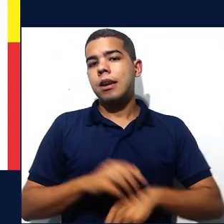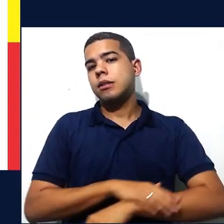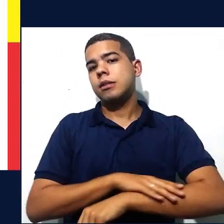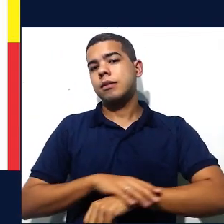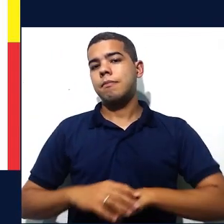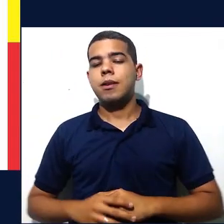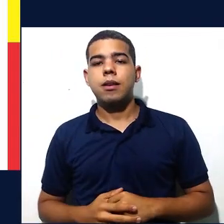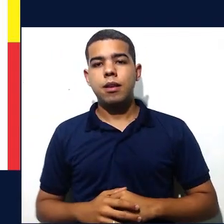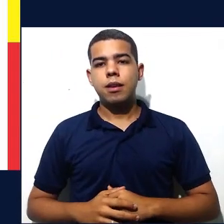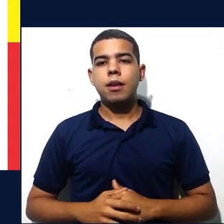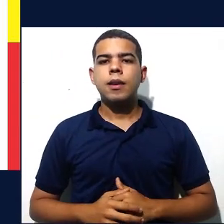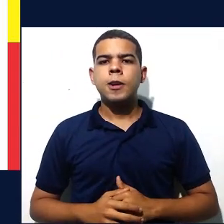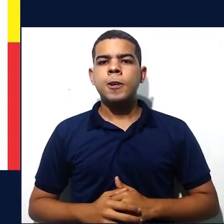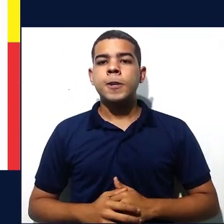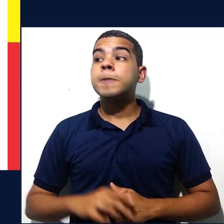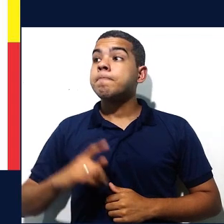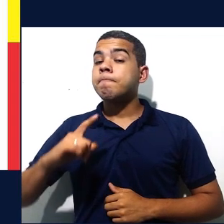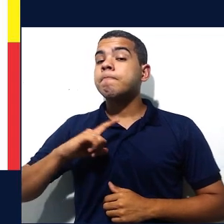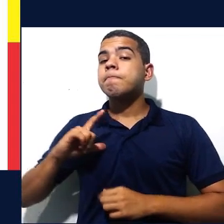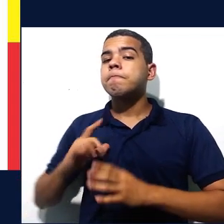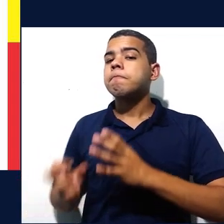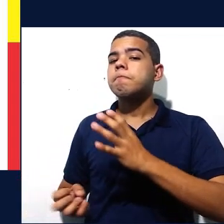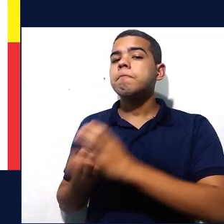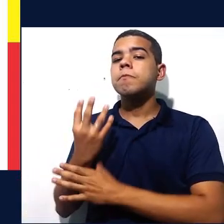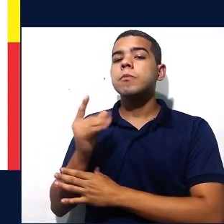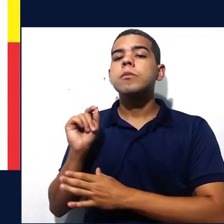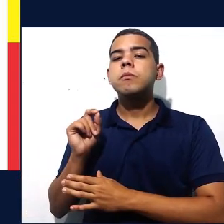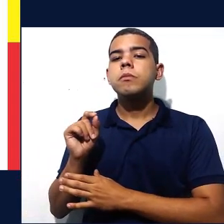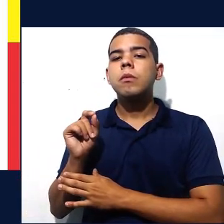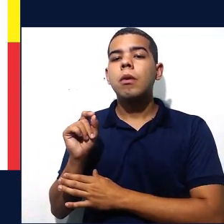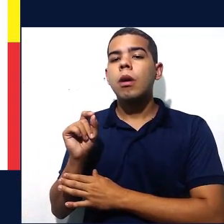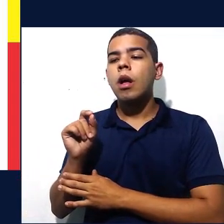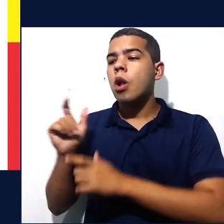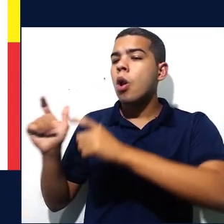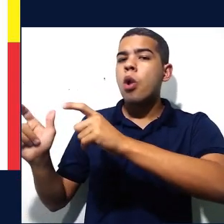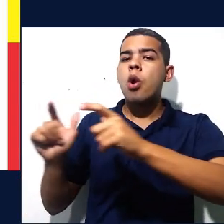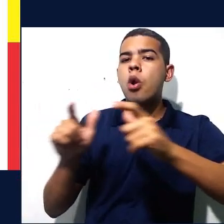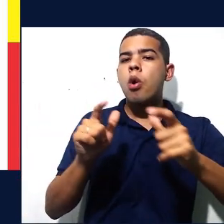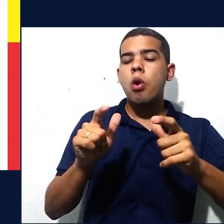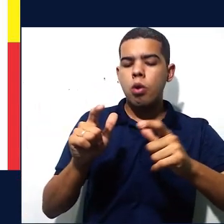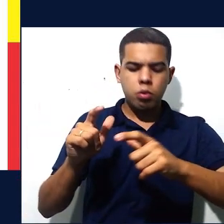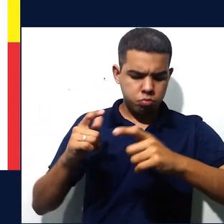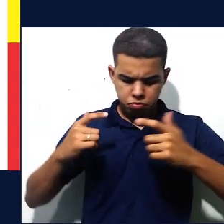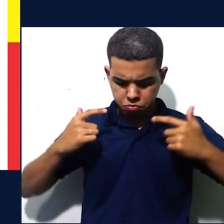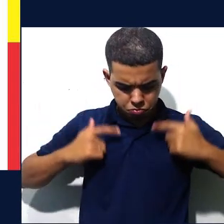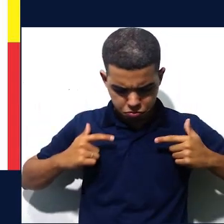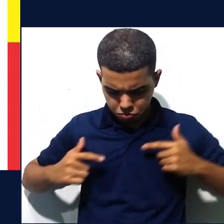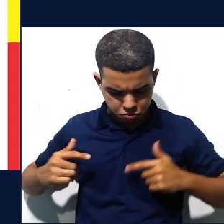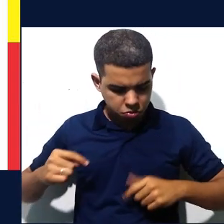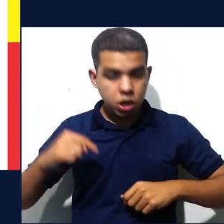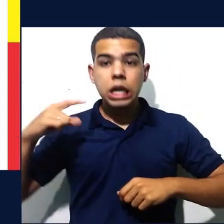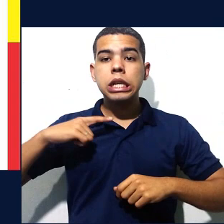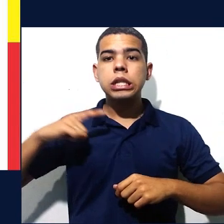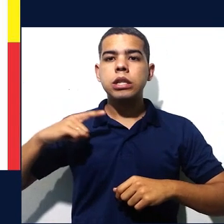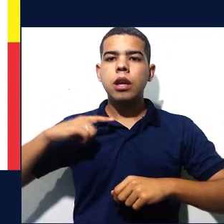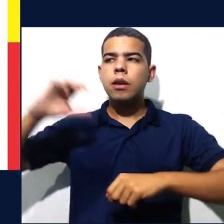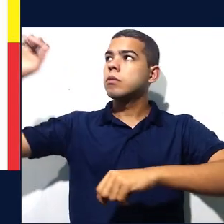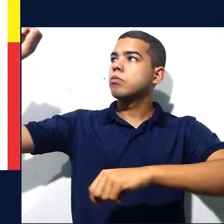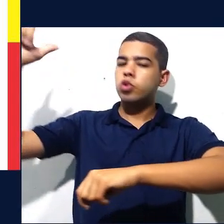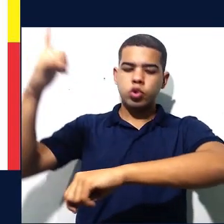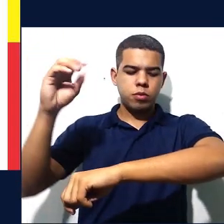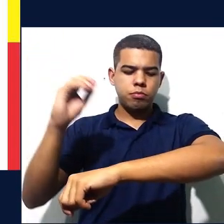costuma surgir com mais frequências nas áreas que são mais expostas à radiação ultravioleta,